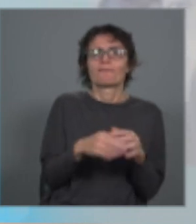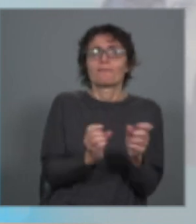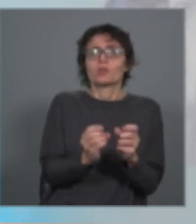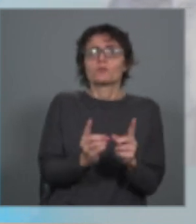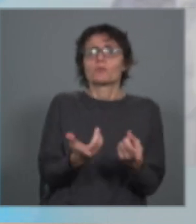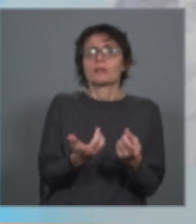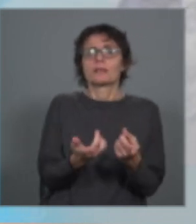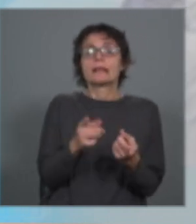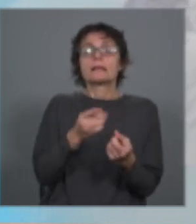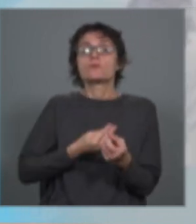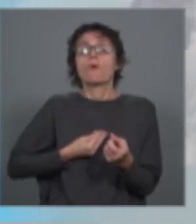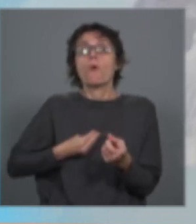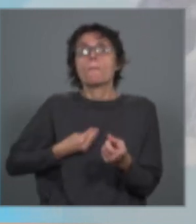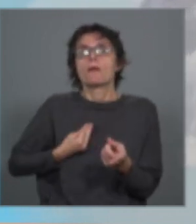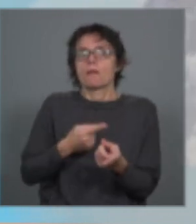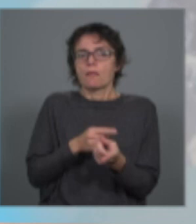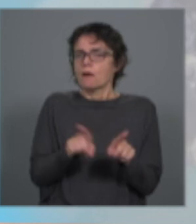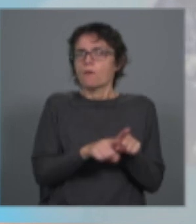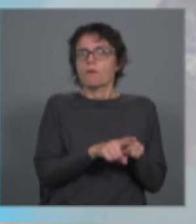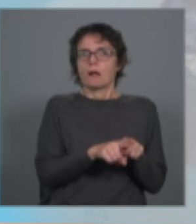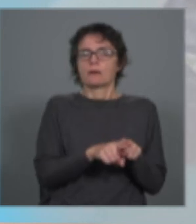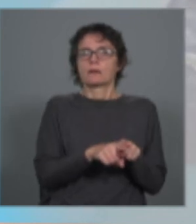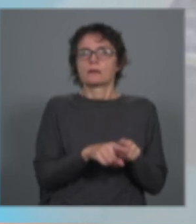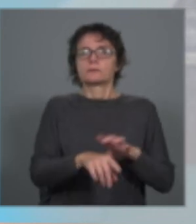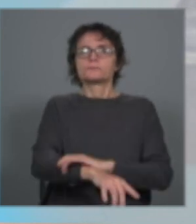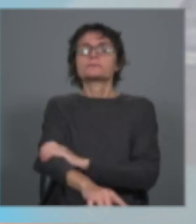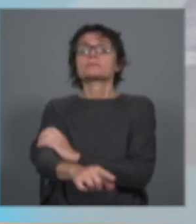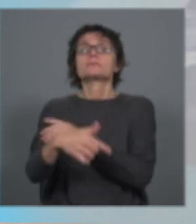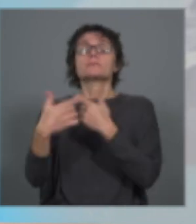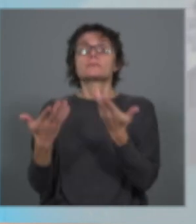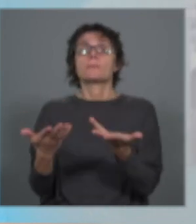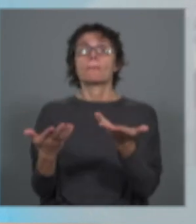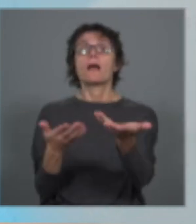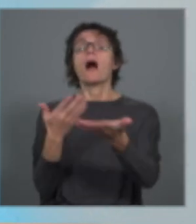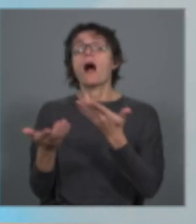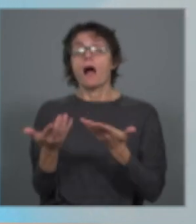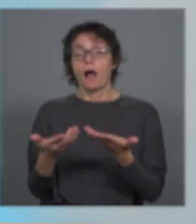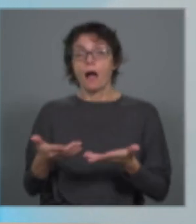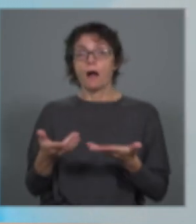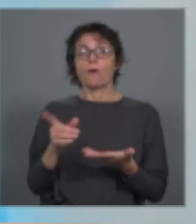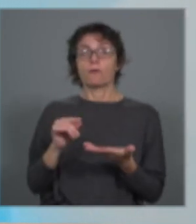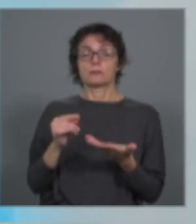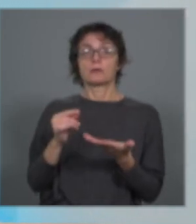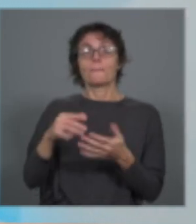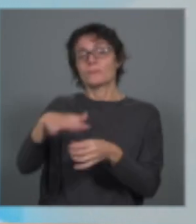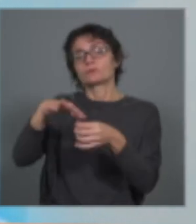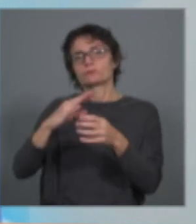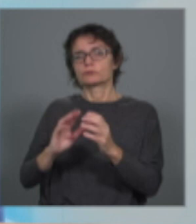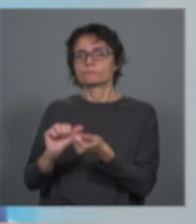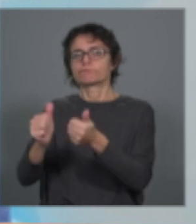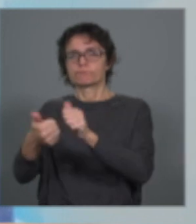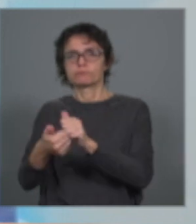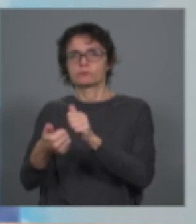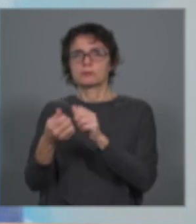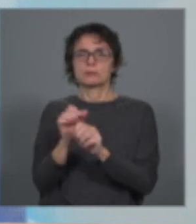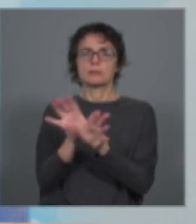mesmo que esses, numa daquelas situações hollywoodescas que começam a não ser tão estúpidas quanto nós pensávamos há uns anos atrás, não é?